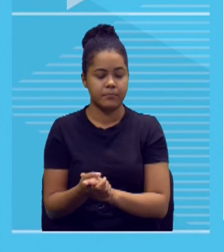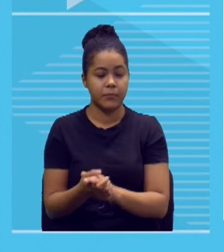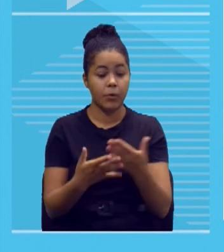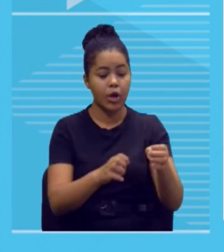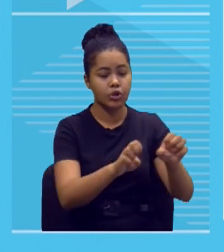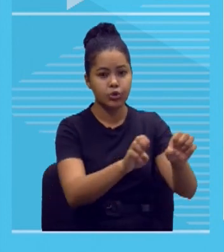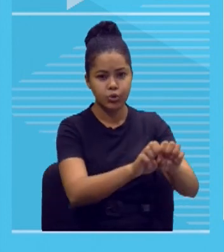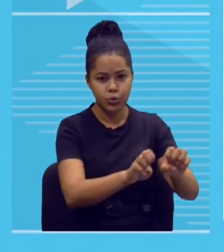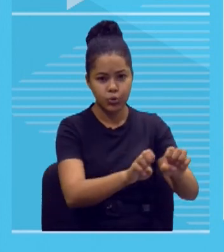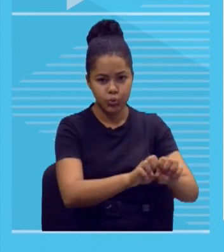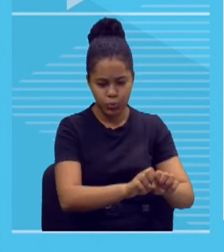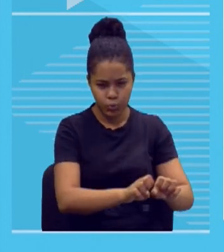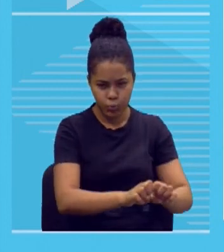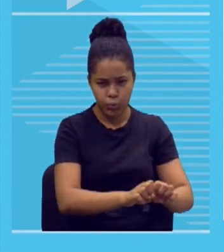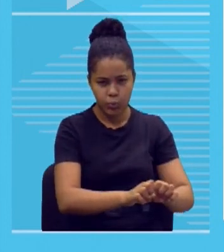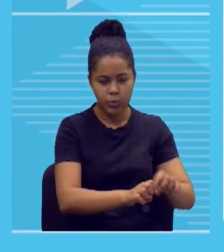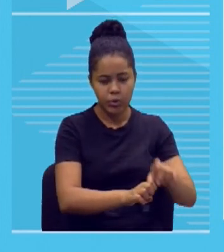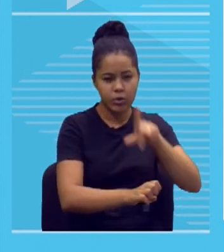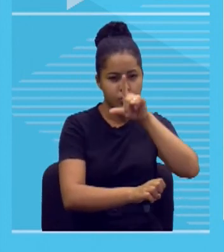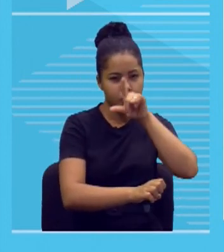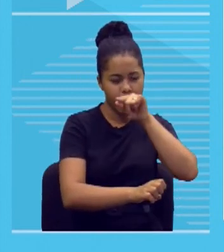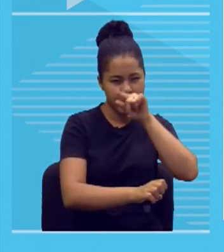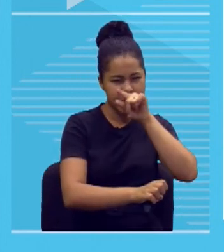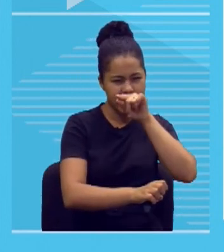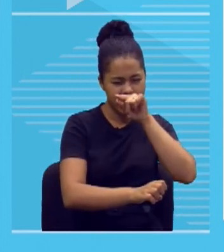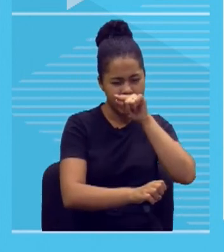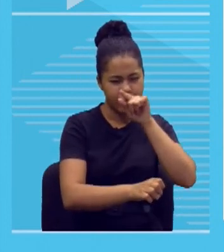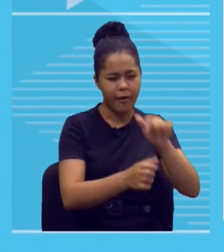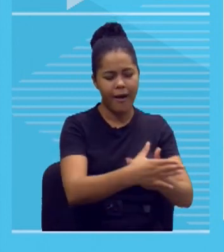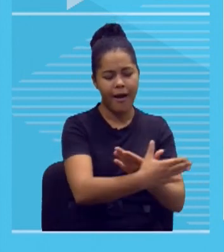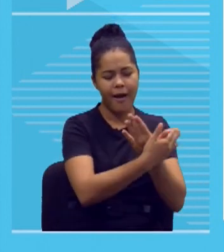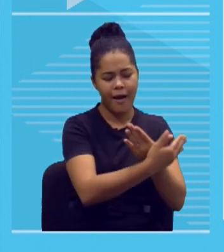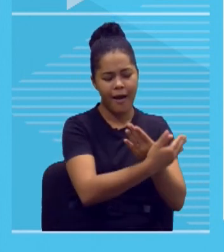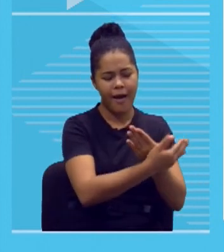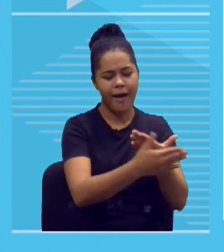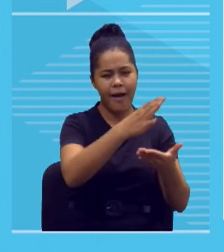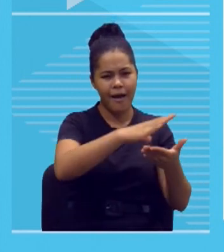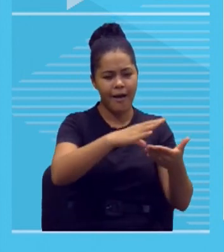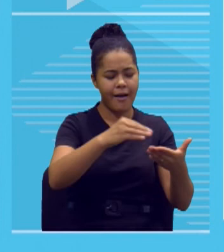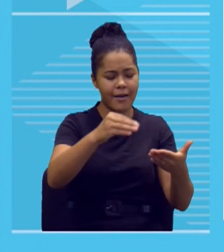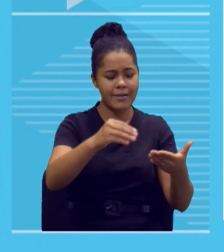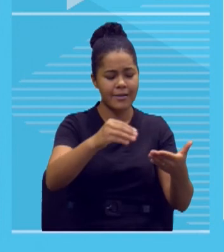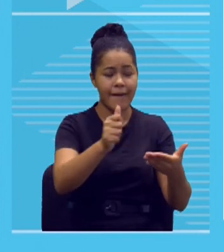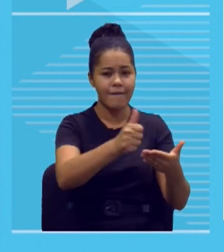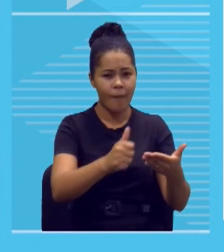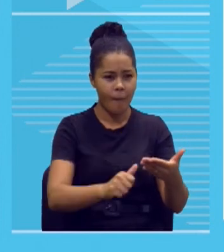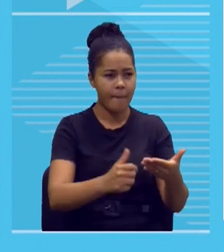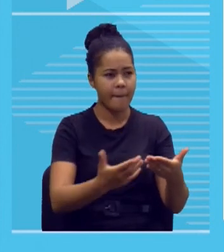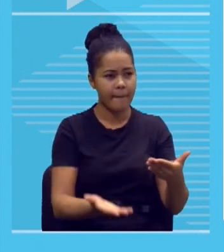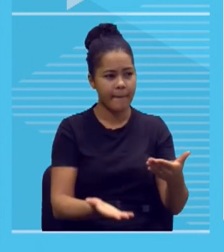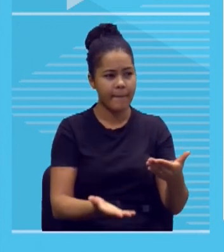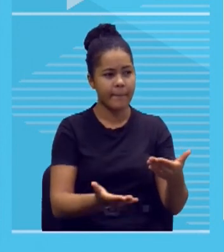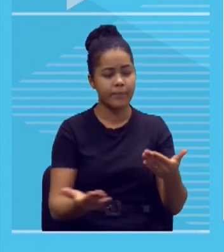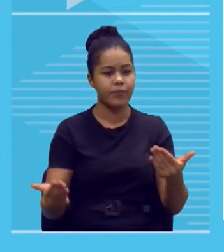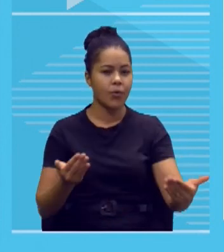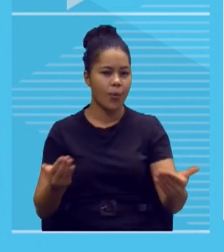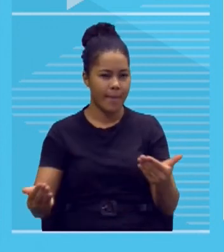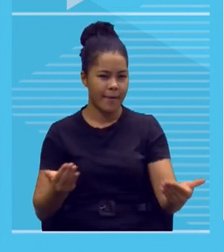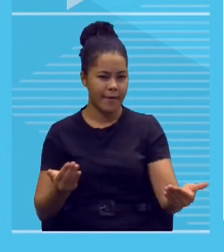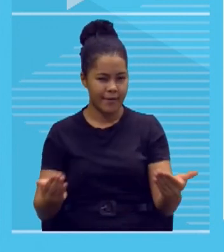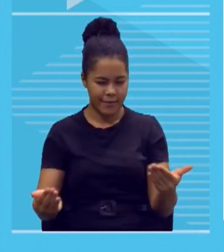compõem a asa de uma ave e você vai ver que se